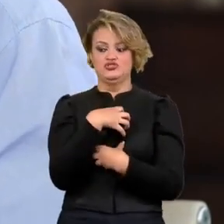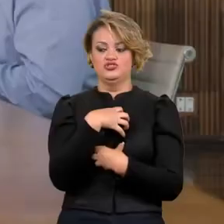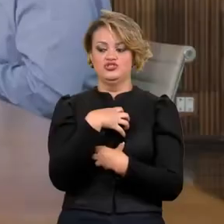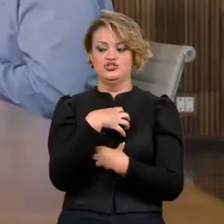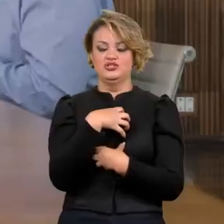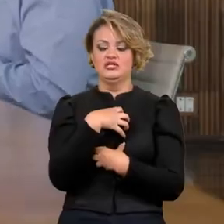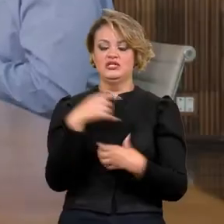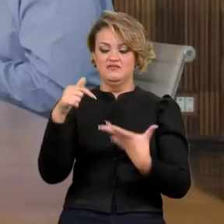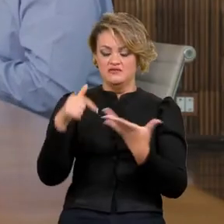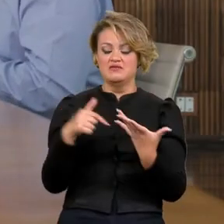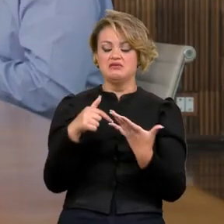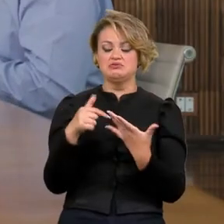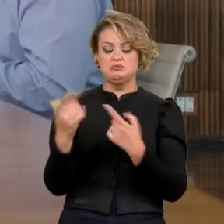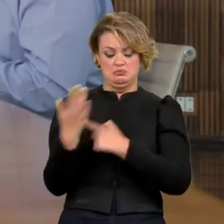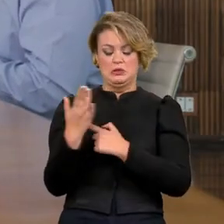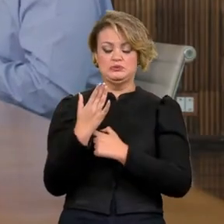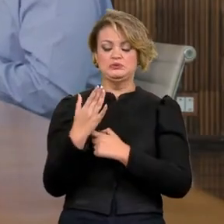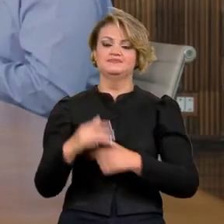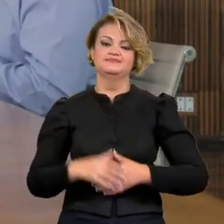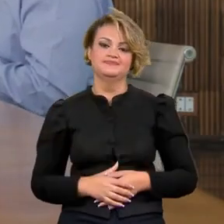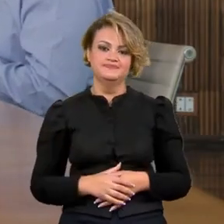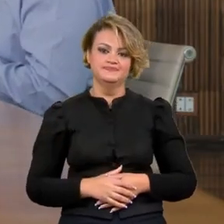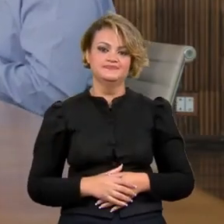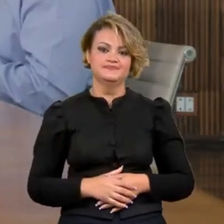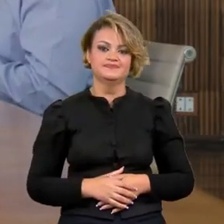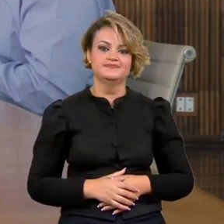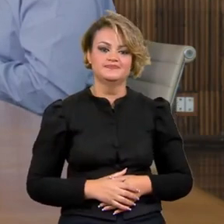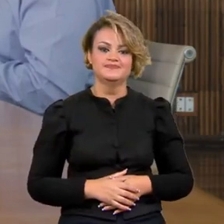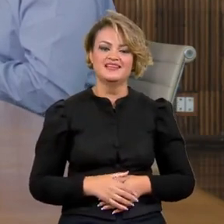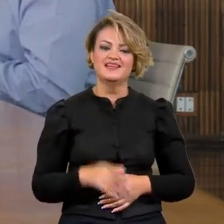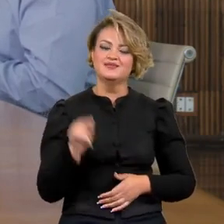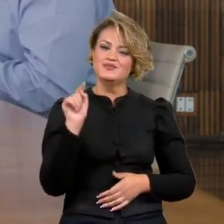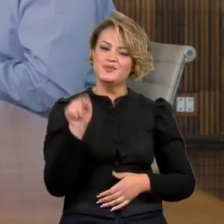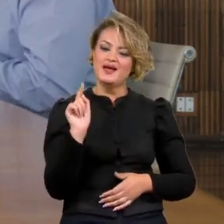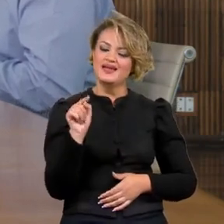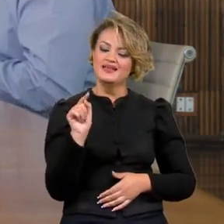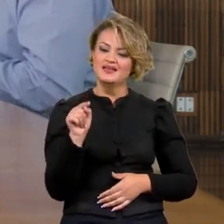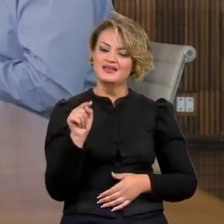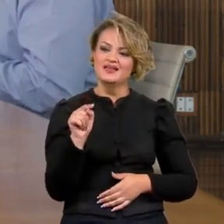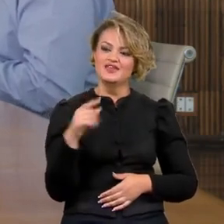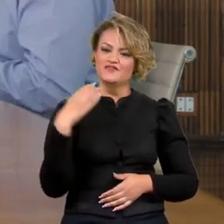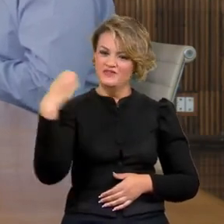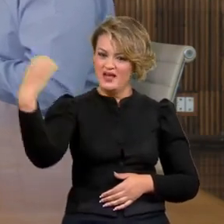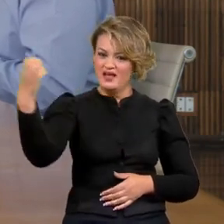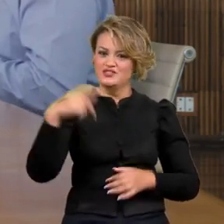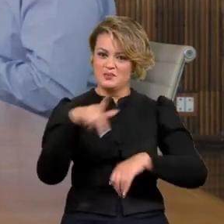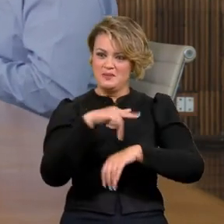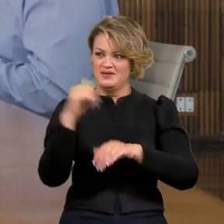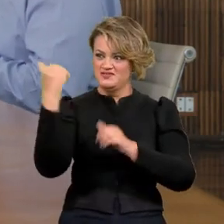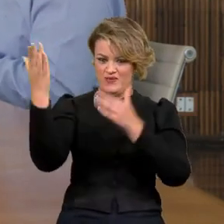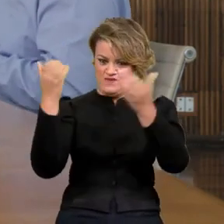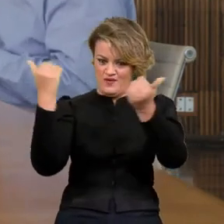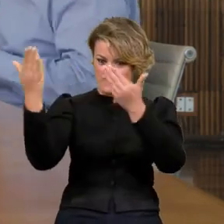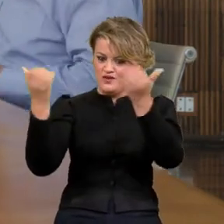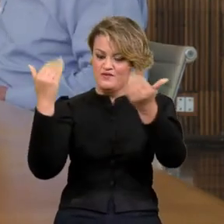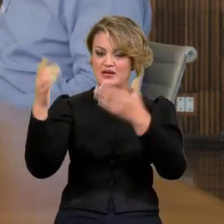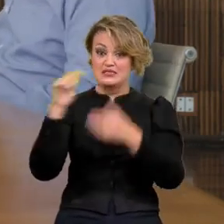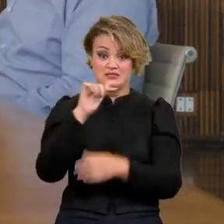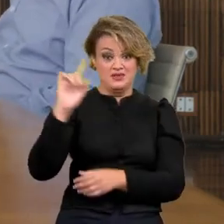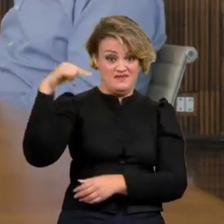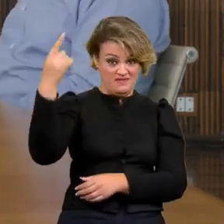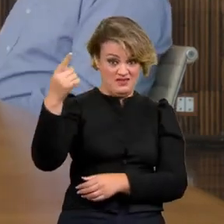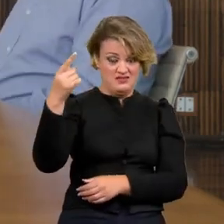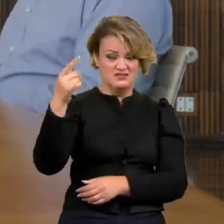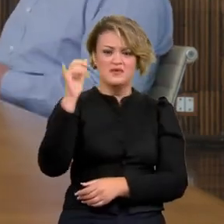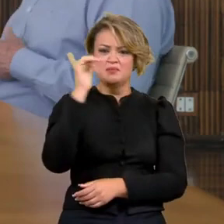essa essa parte da das viagens internacionais ela e semana que vem o senhor vai para encontrar o papo e depois lá na